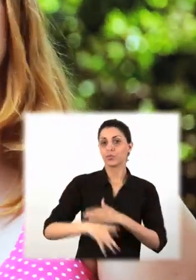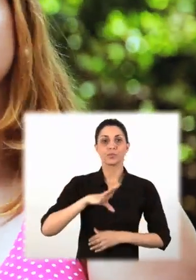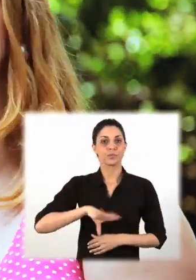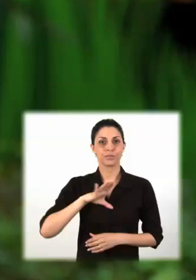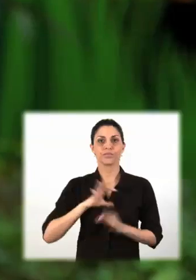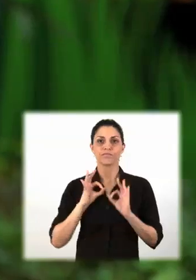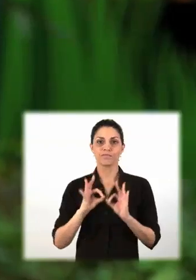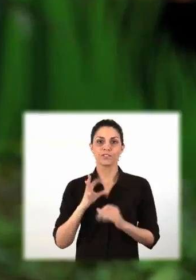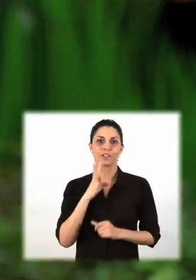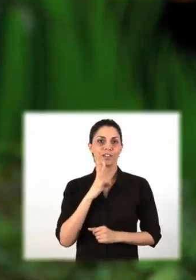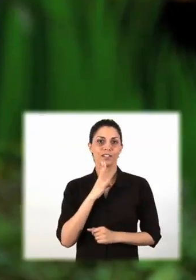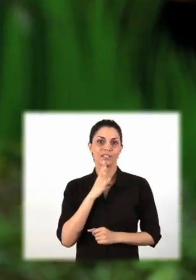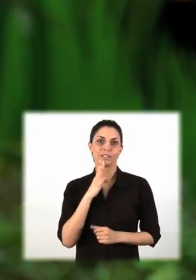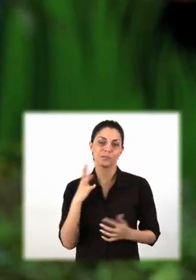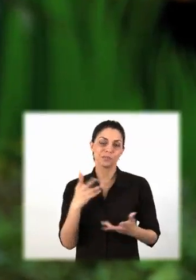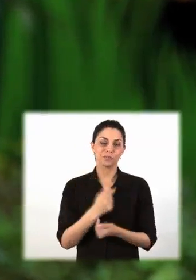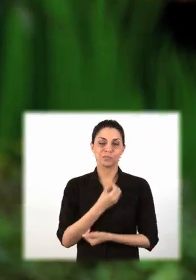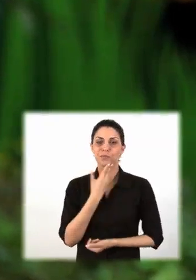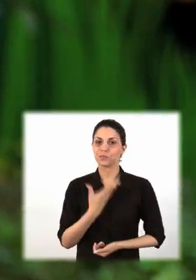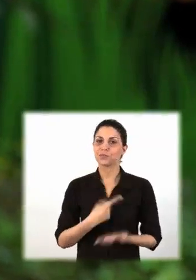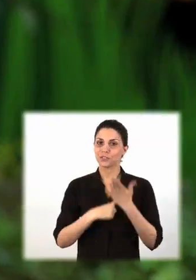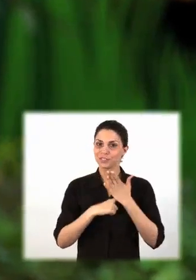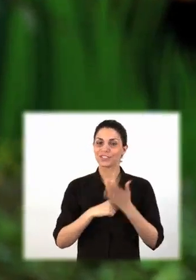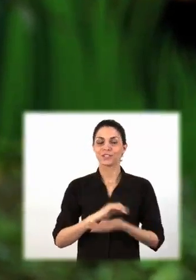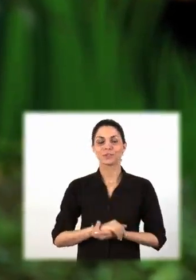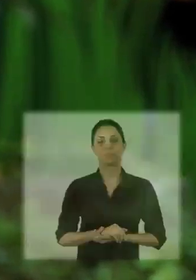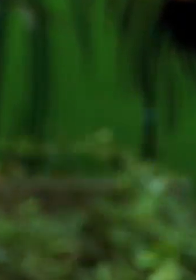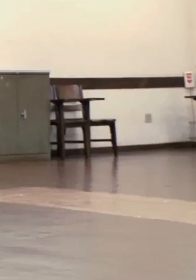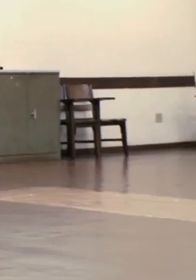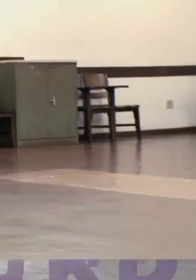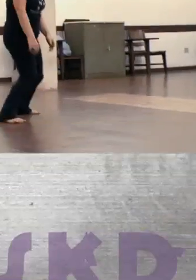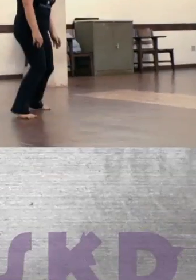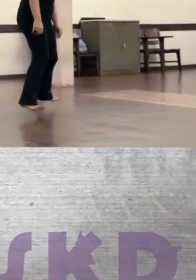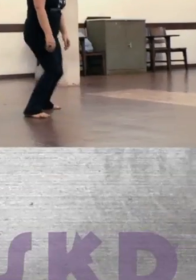língua portuguesa. Com certeza vai ser uma empreitada e tanto, vai me ajudar um monte.